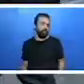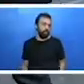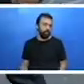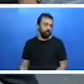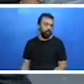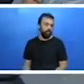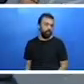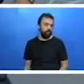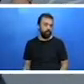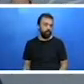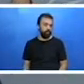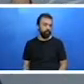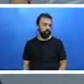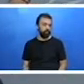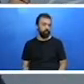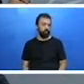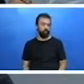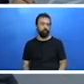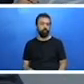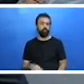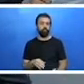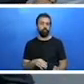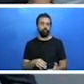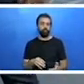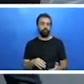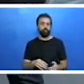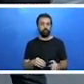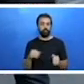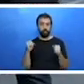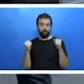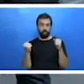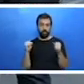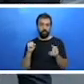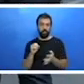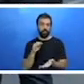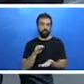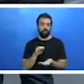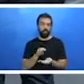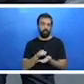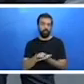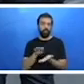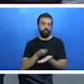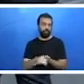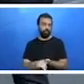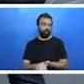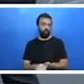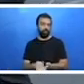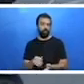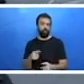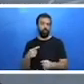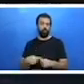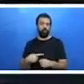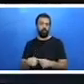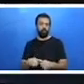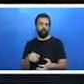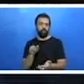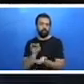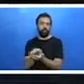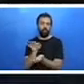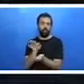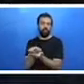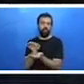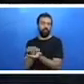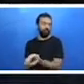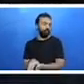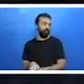denominação cordel, olha lá, na gráfica de um jornal em Recife. 4. São características